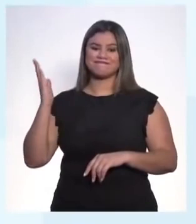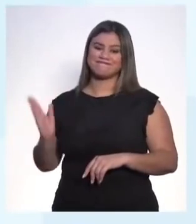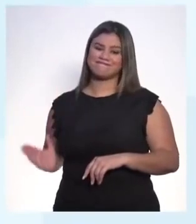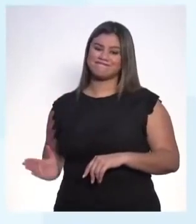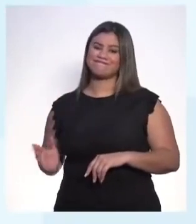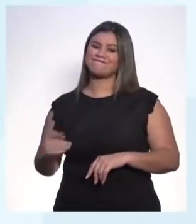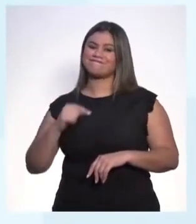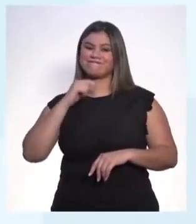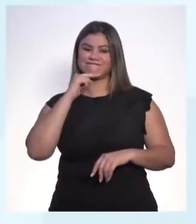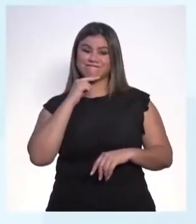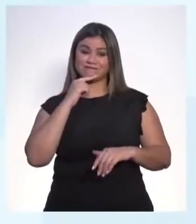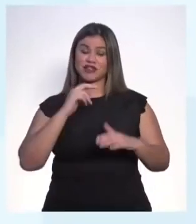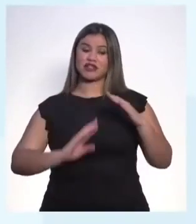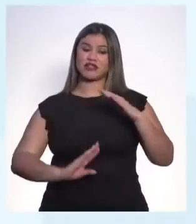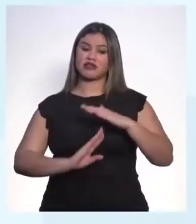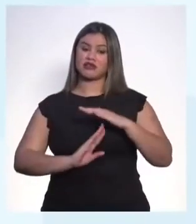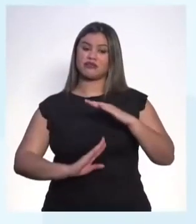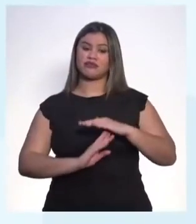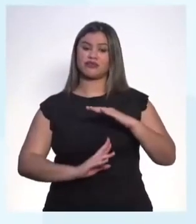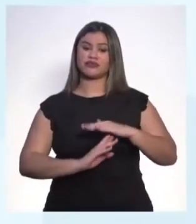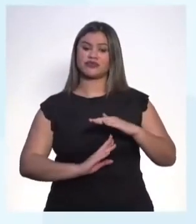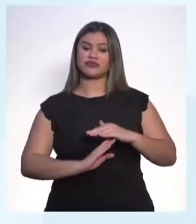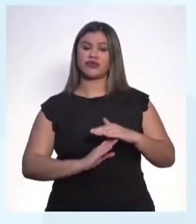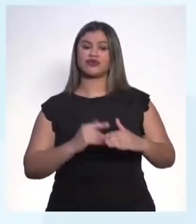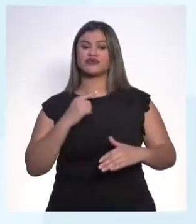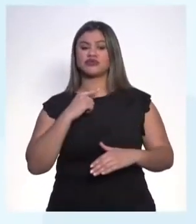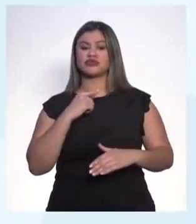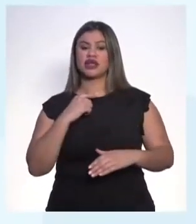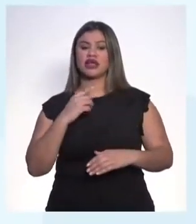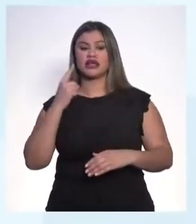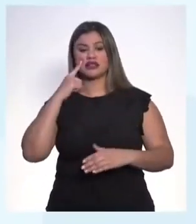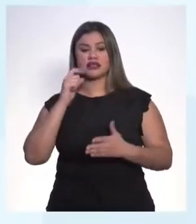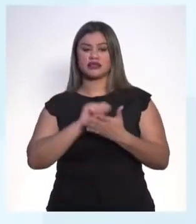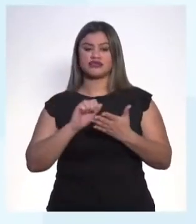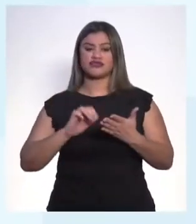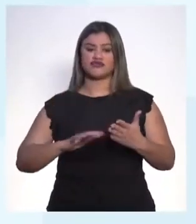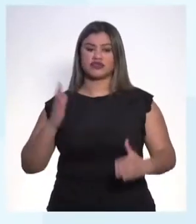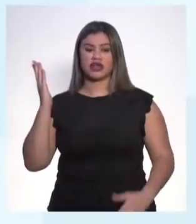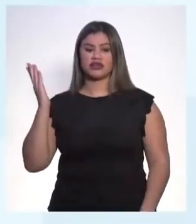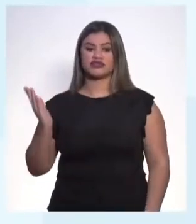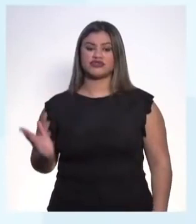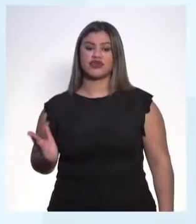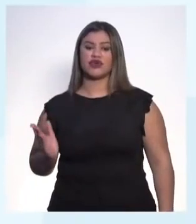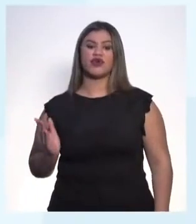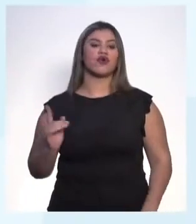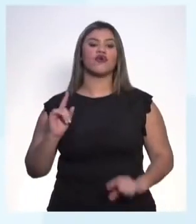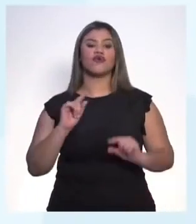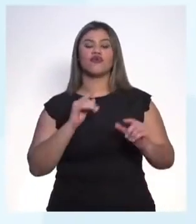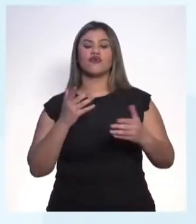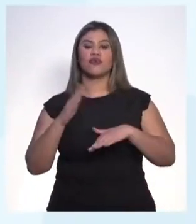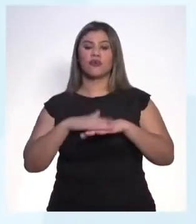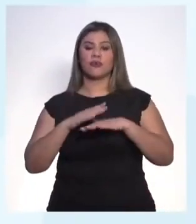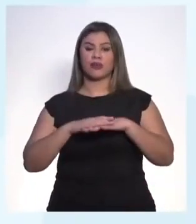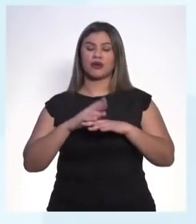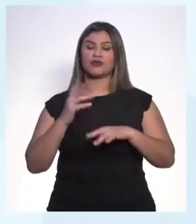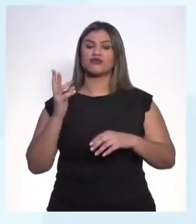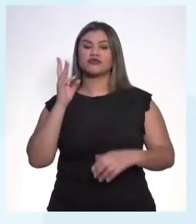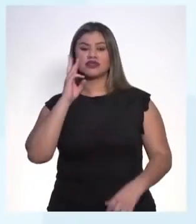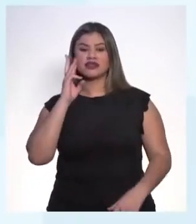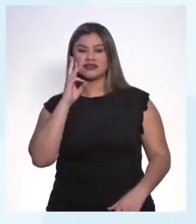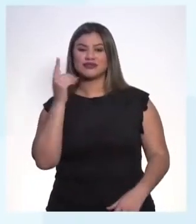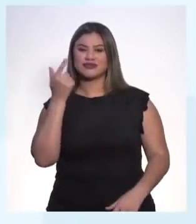hoje, vocês vão ver lá no repositório, só que é o seguinte, eu vou deixar essa atividade aqui, ó, para vocês fazerem, e aí a gente retoma